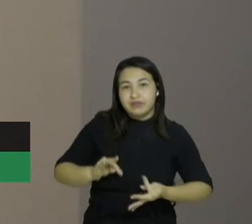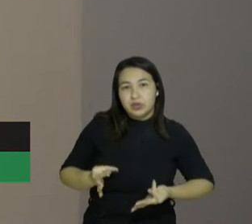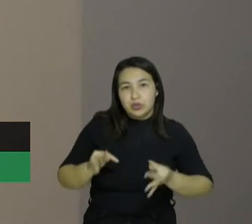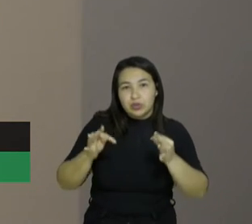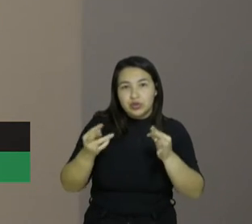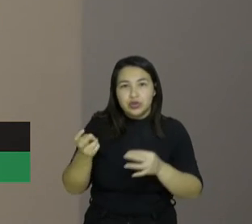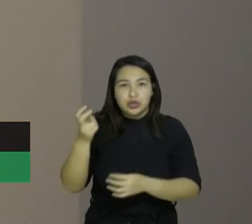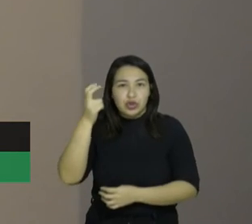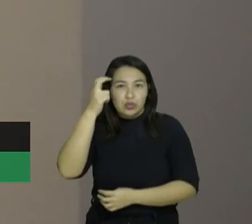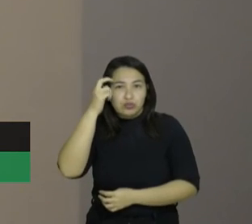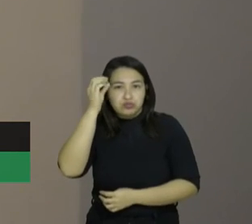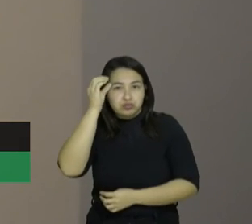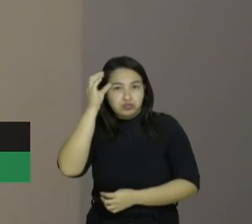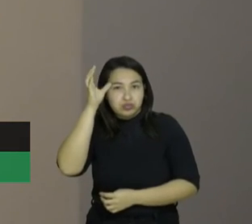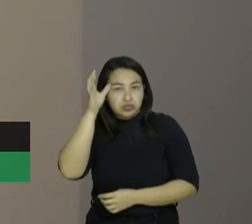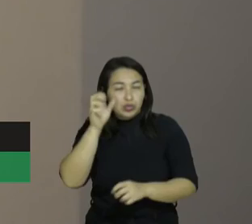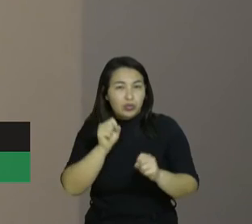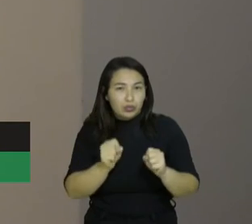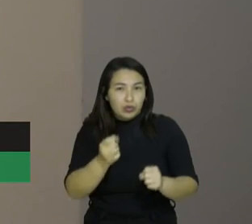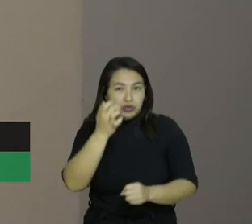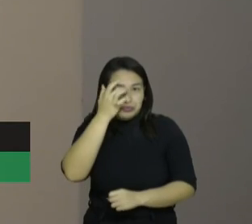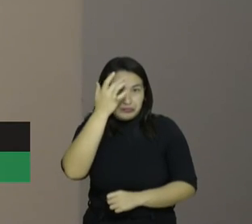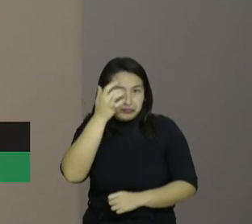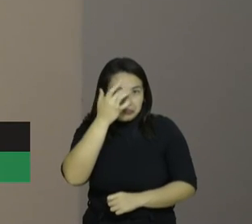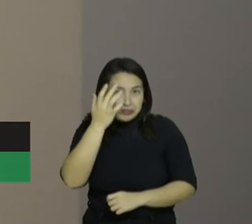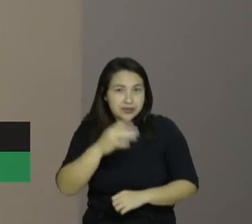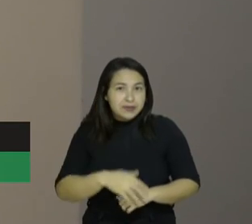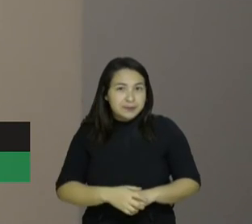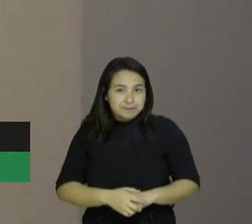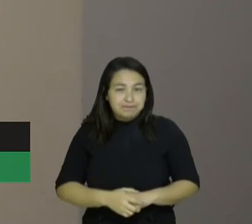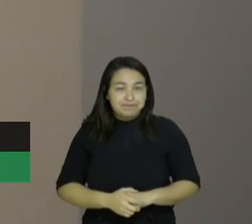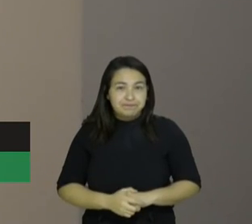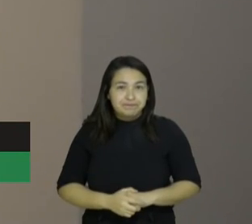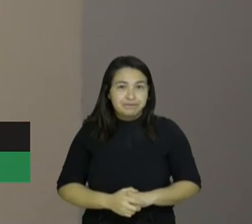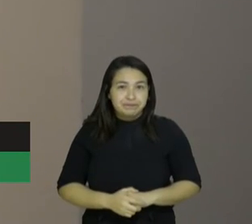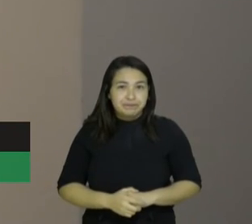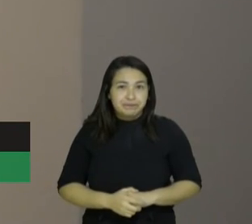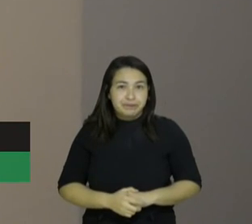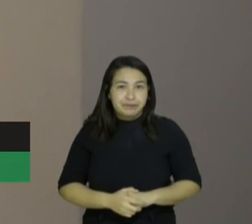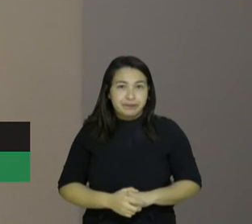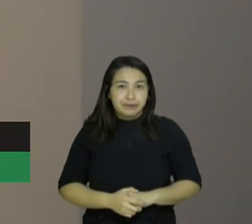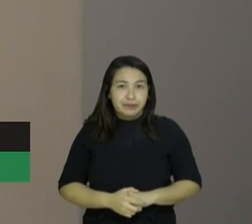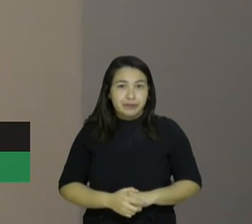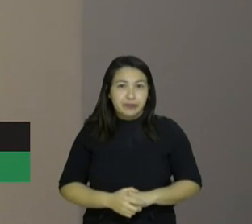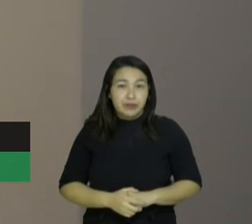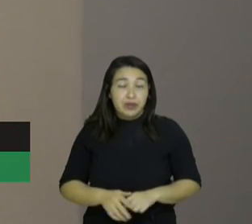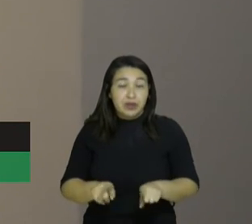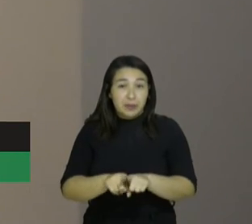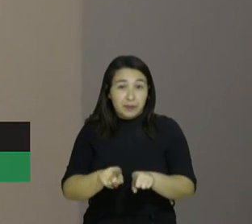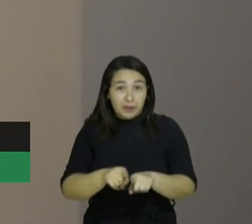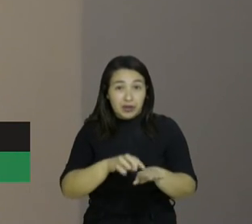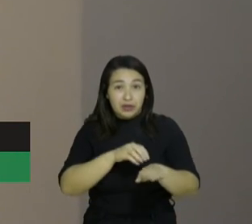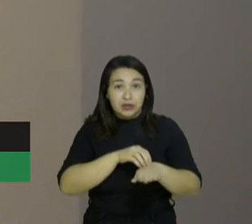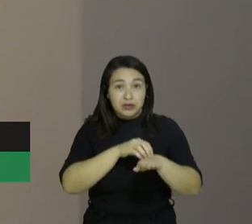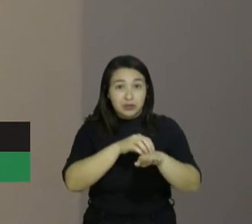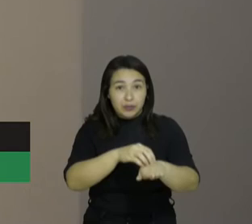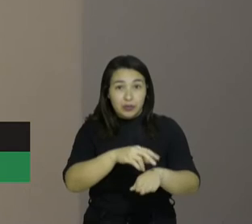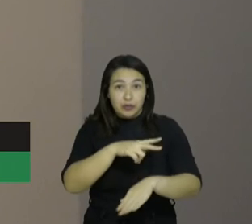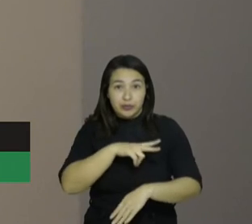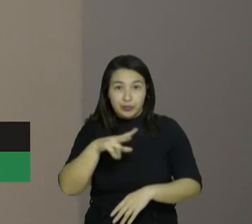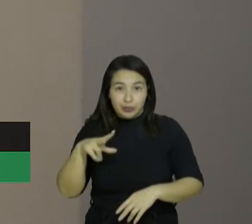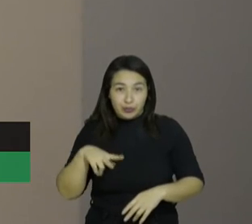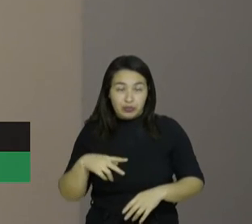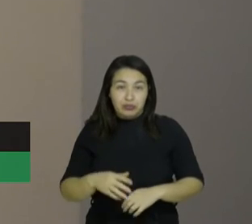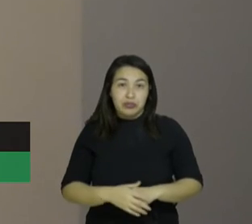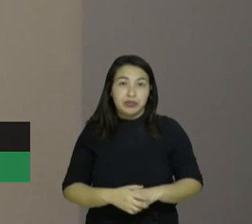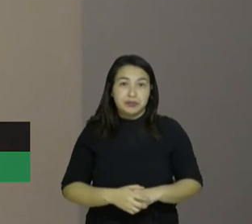deve facilitar uma nova era de cidades sustentáveis equipadas com transportes públicos eficientes com gestão de